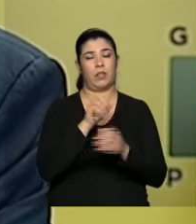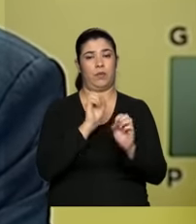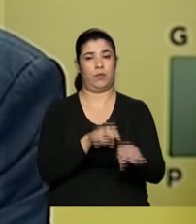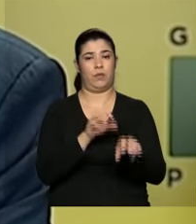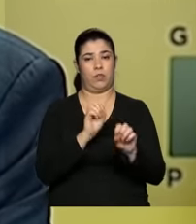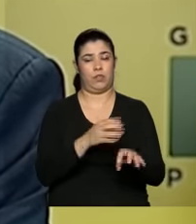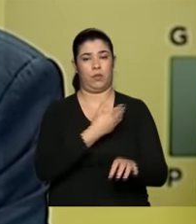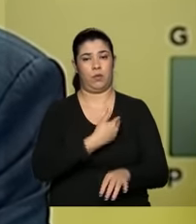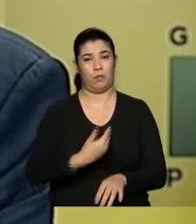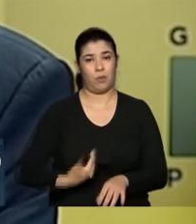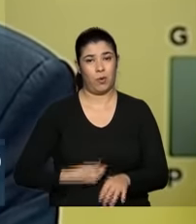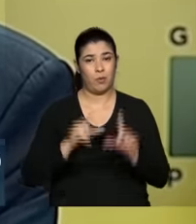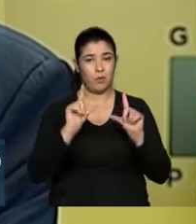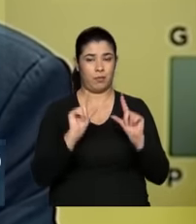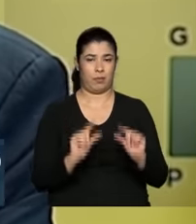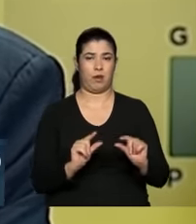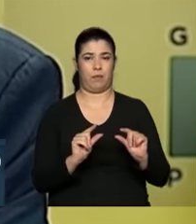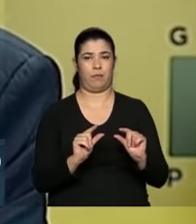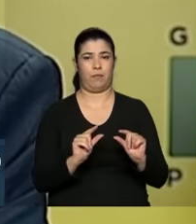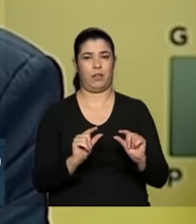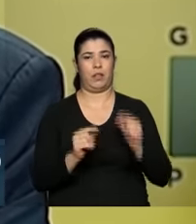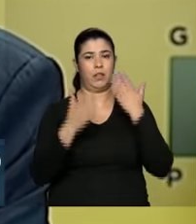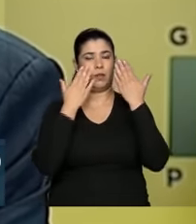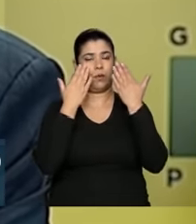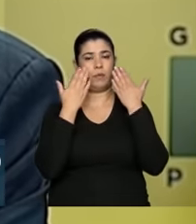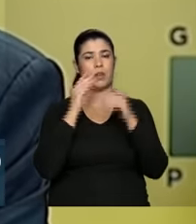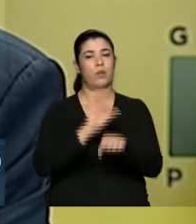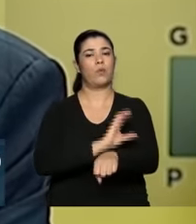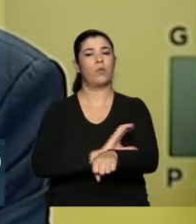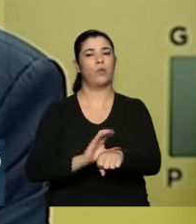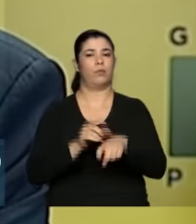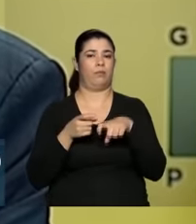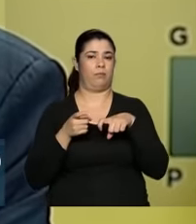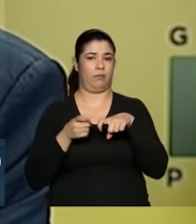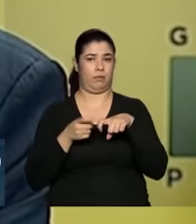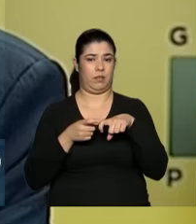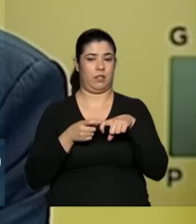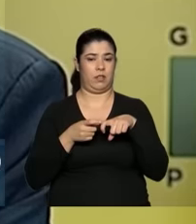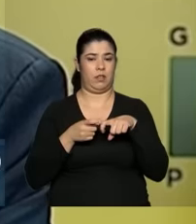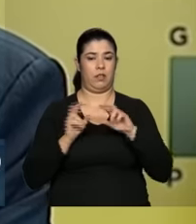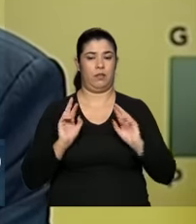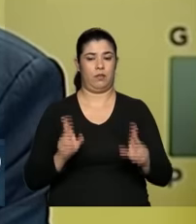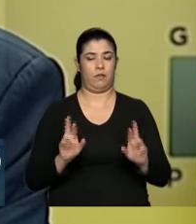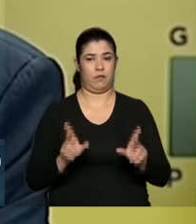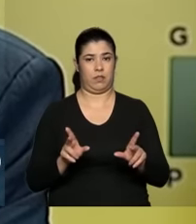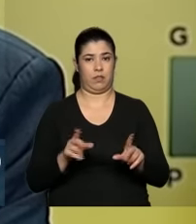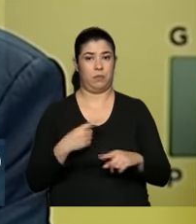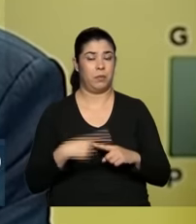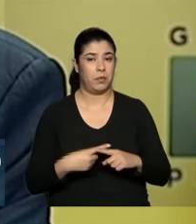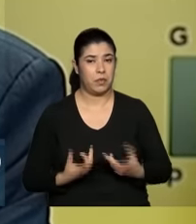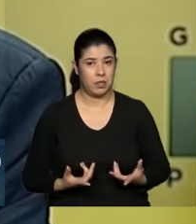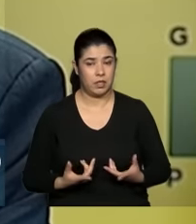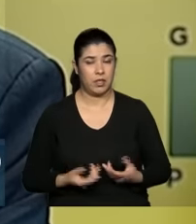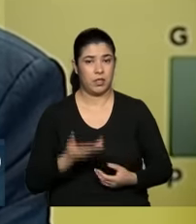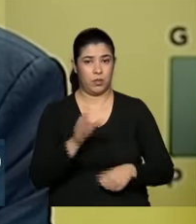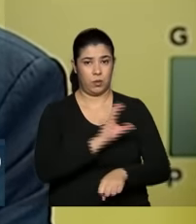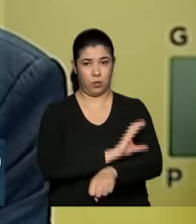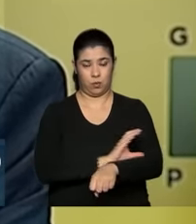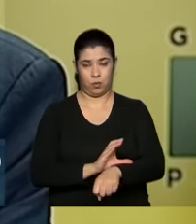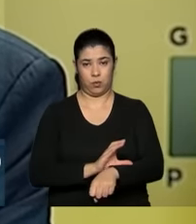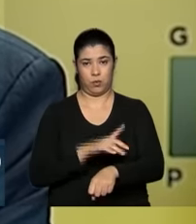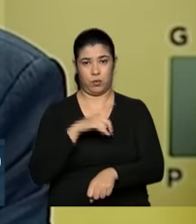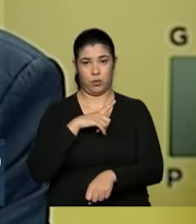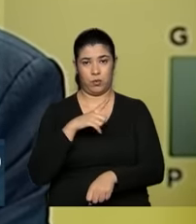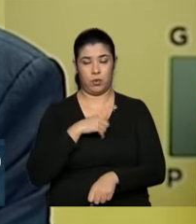era menor do que esta. Agora, se vocês olharem na medicina, vocês veem que a situação é diferente. A medicina tem